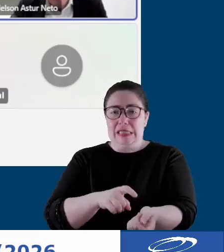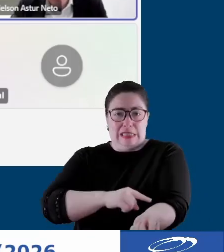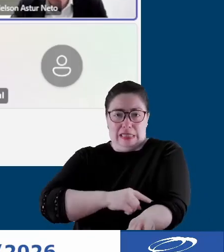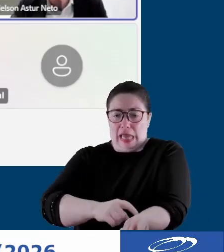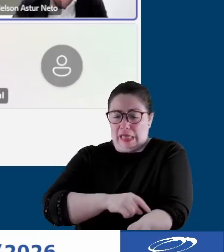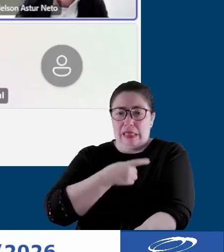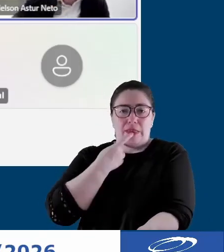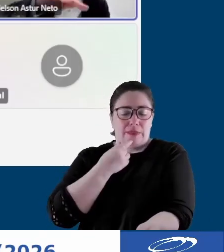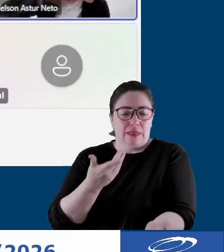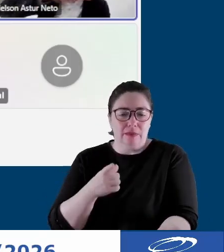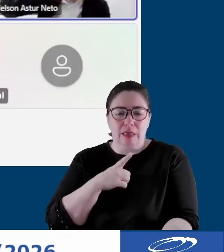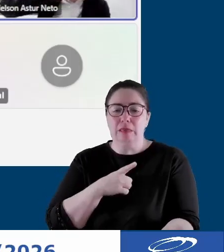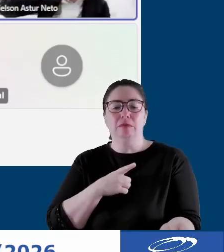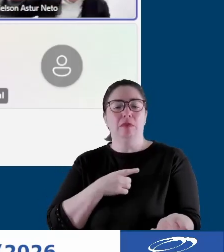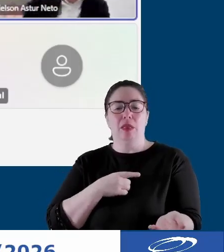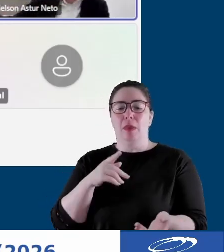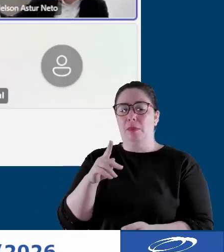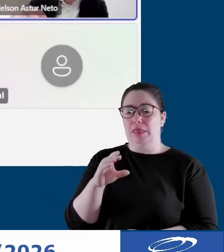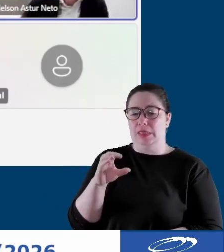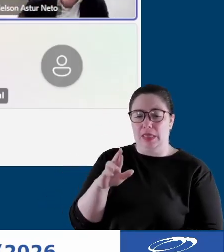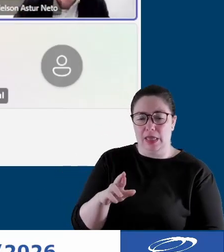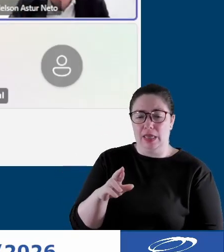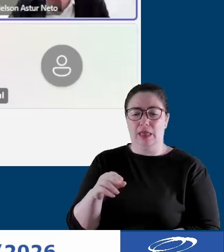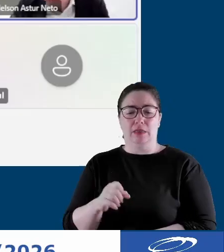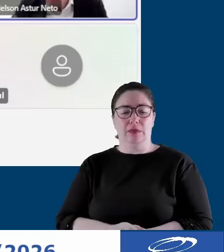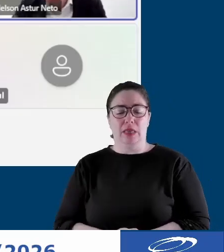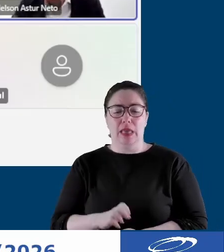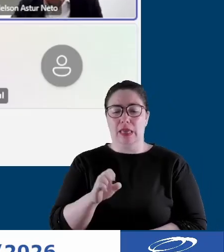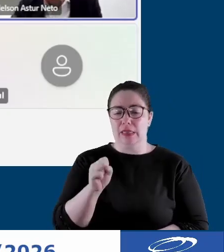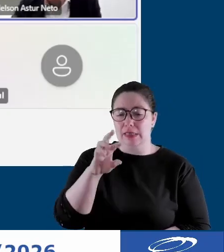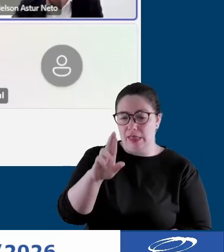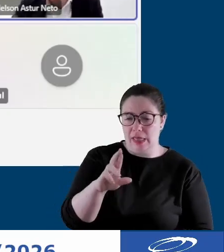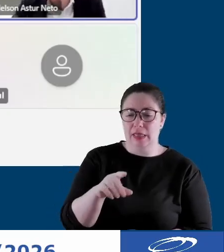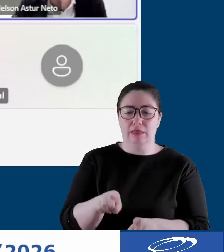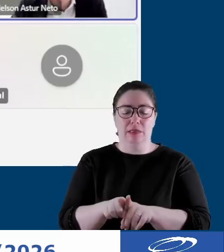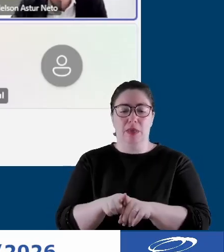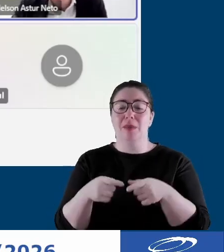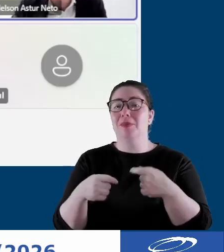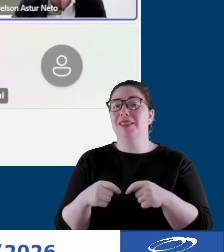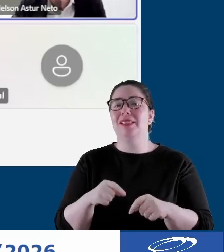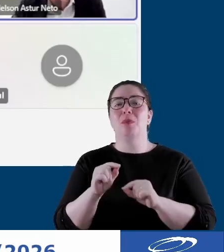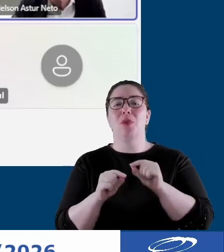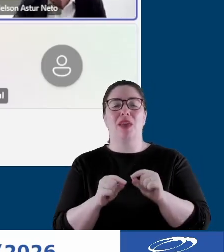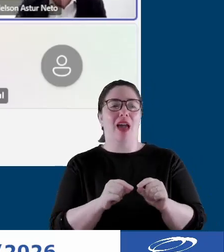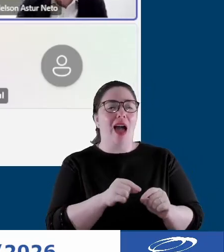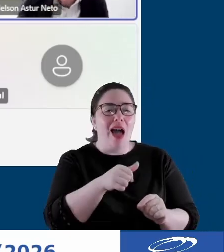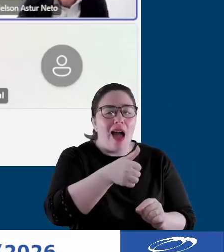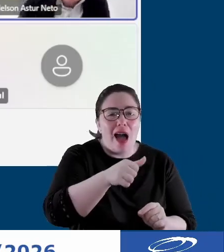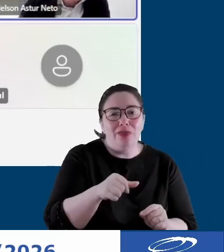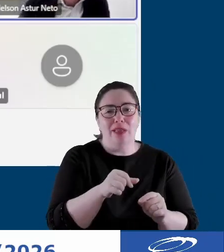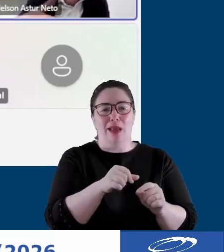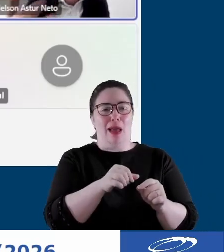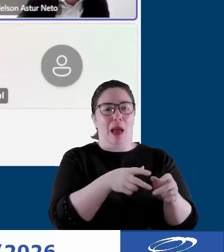melhor combinação para acompanhar essa curva de comportamento, para saber não só o diagnóstico